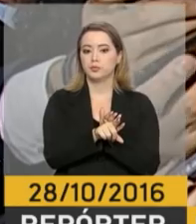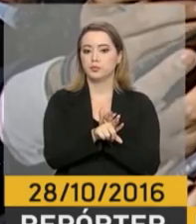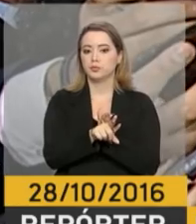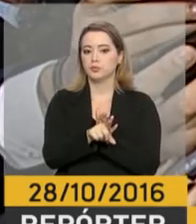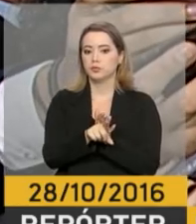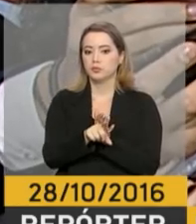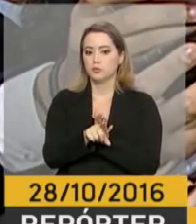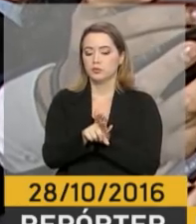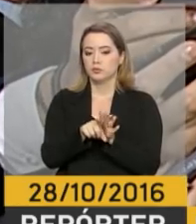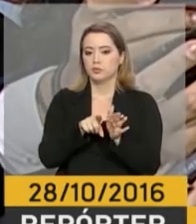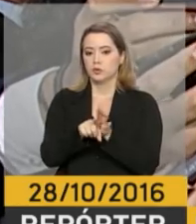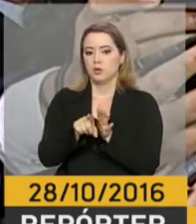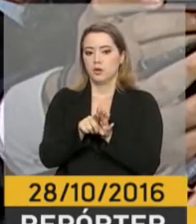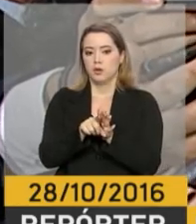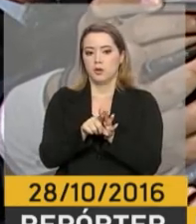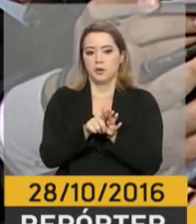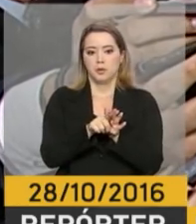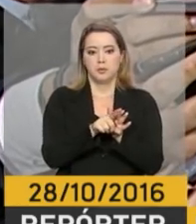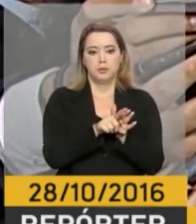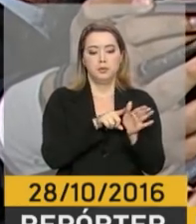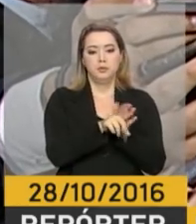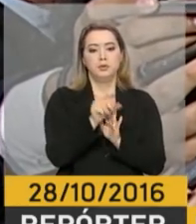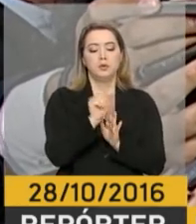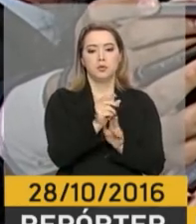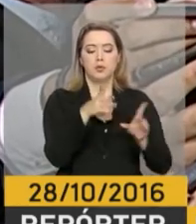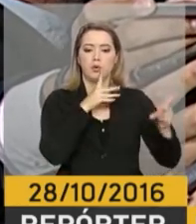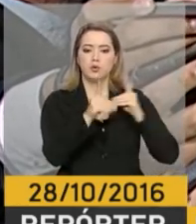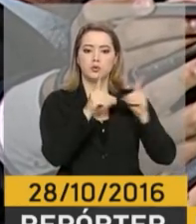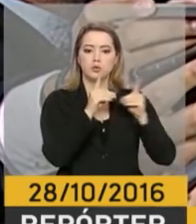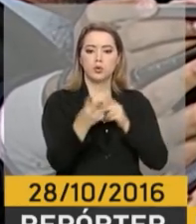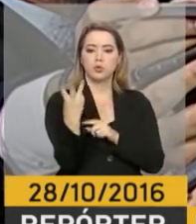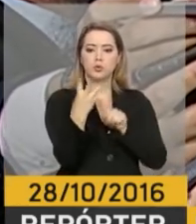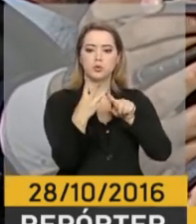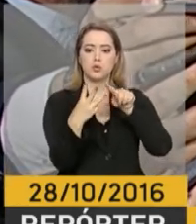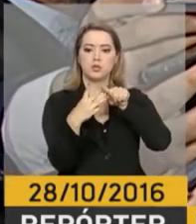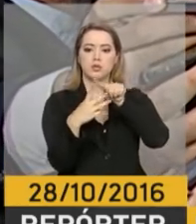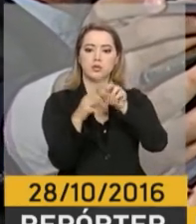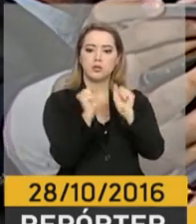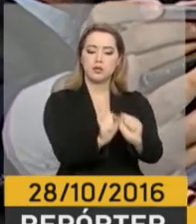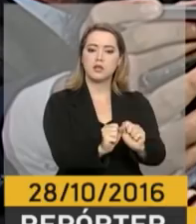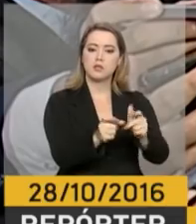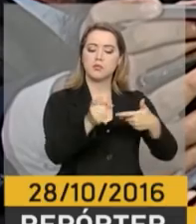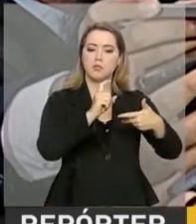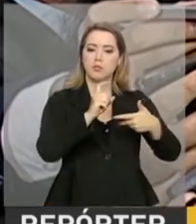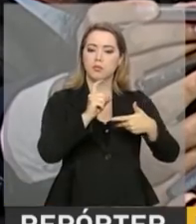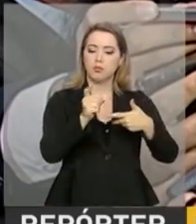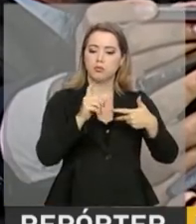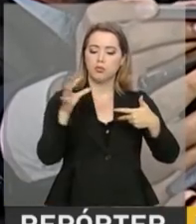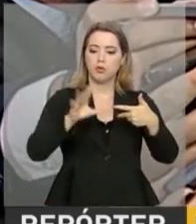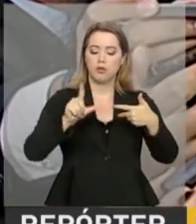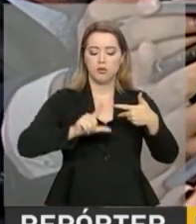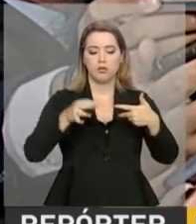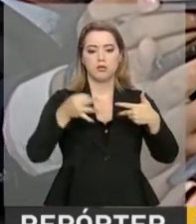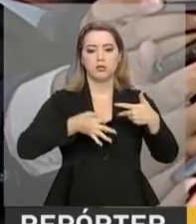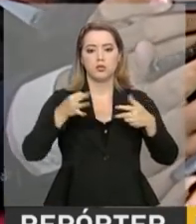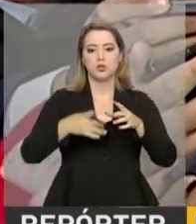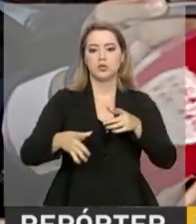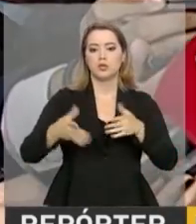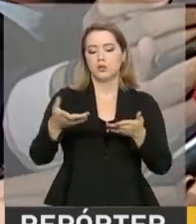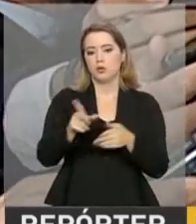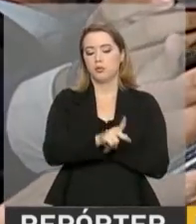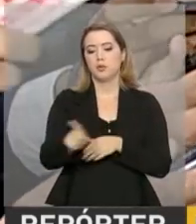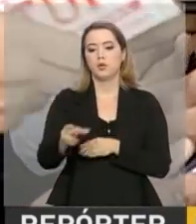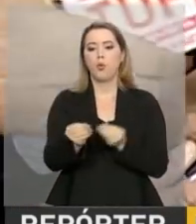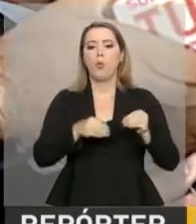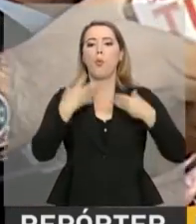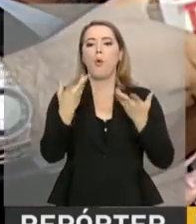a conversa, os discursos entre os presidentes dos 3 poderes foi em que tom? Eu diria que